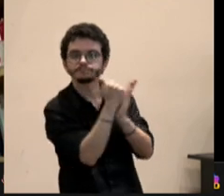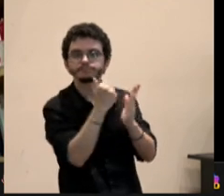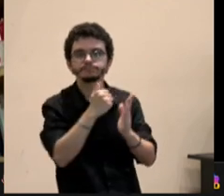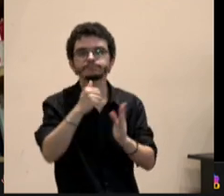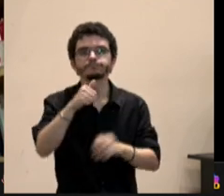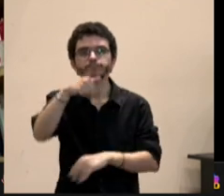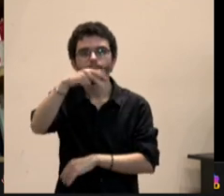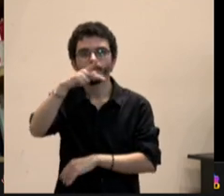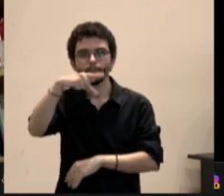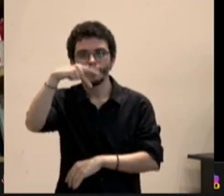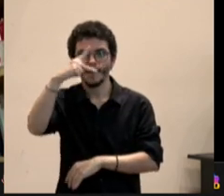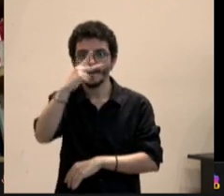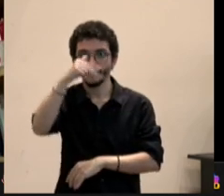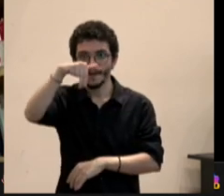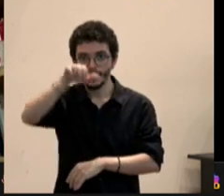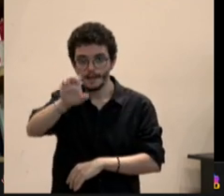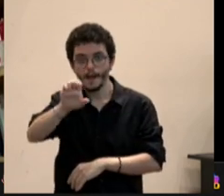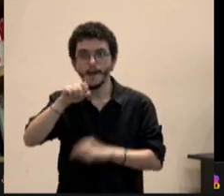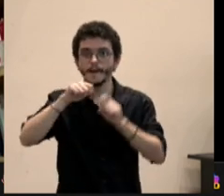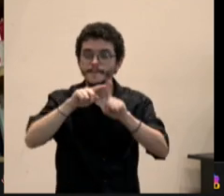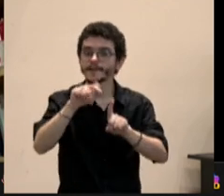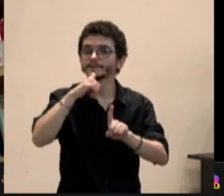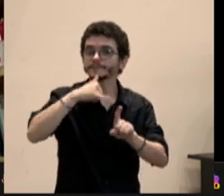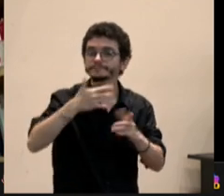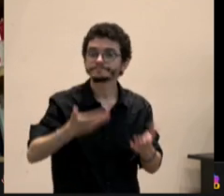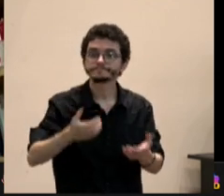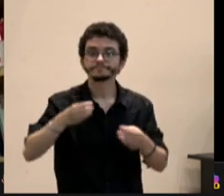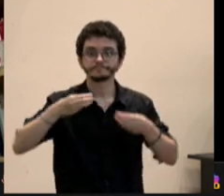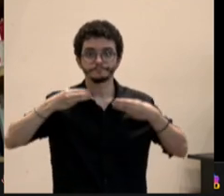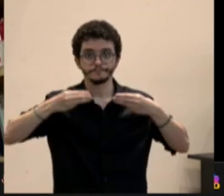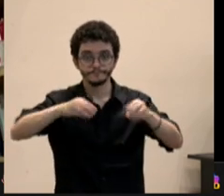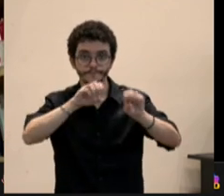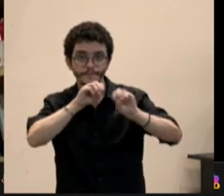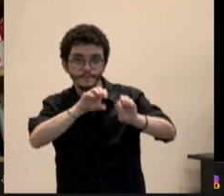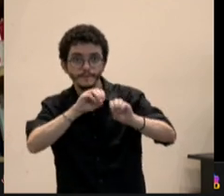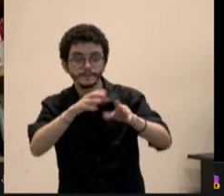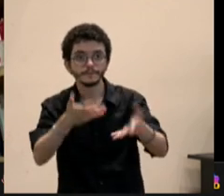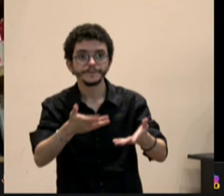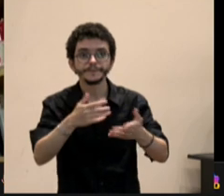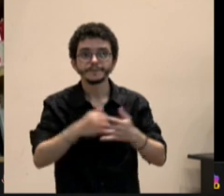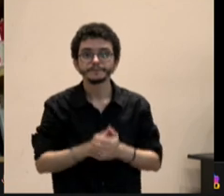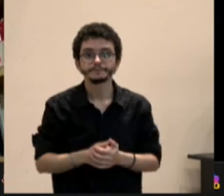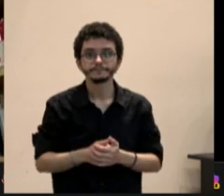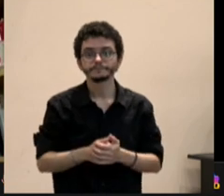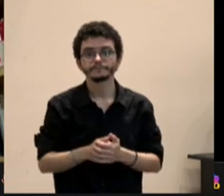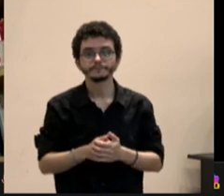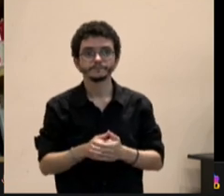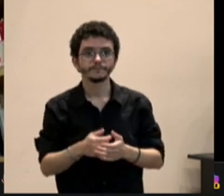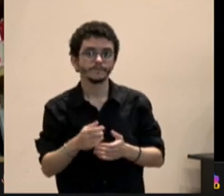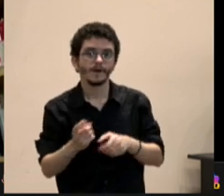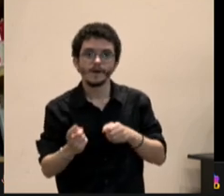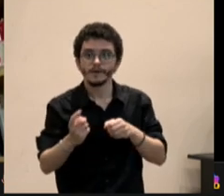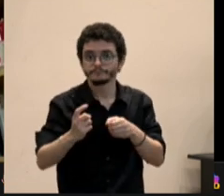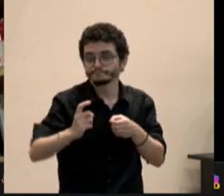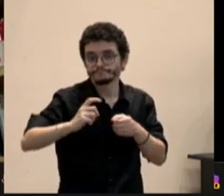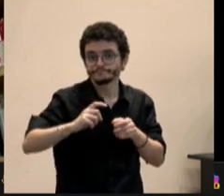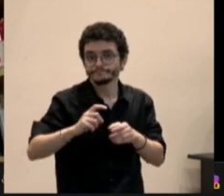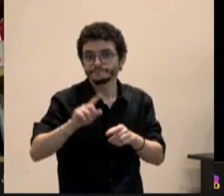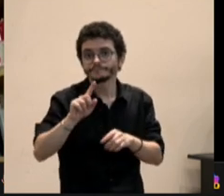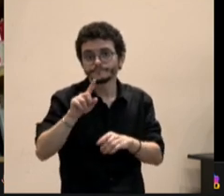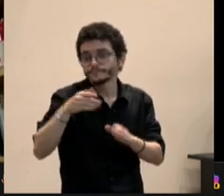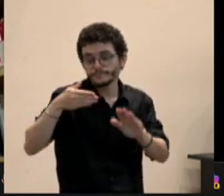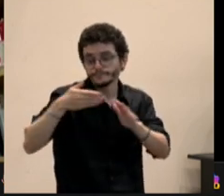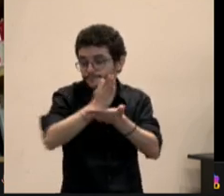Educação. Mas, infelizmente, o Ministério da Educação endossou essa resolução e ela foi homologada